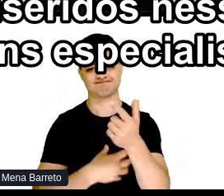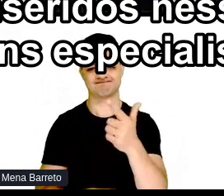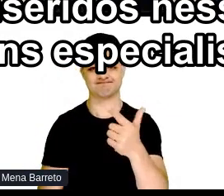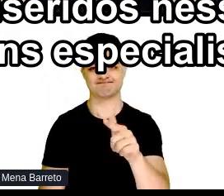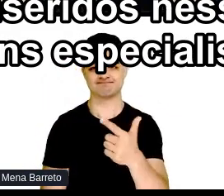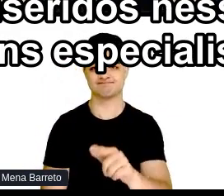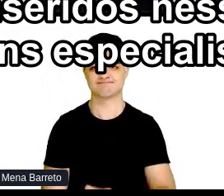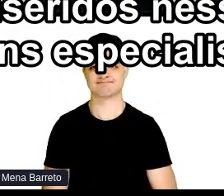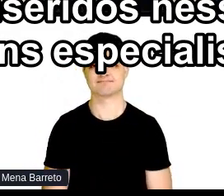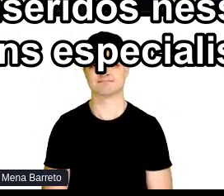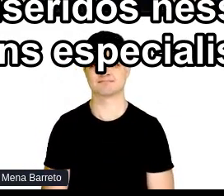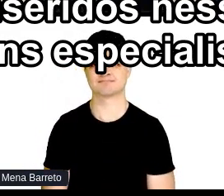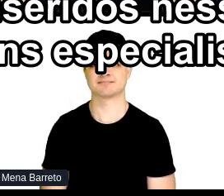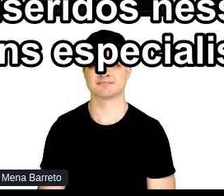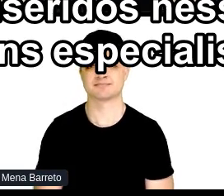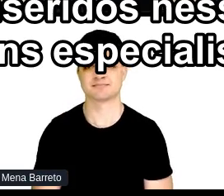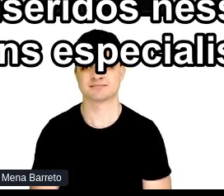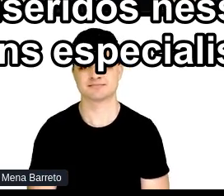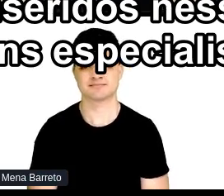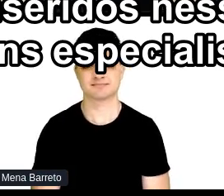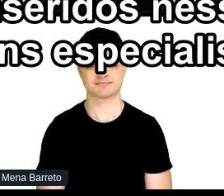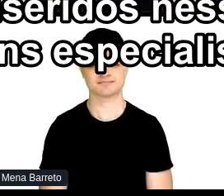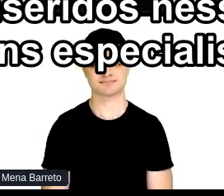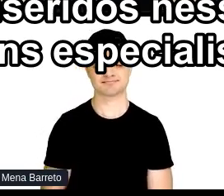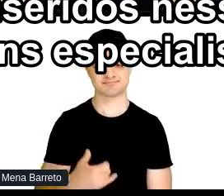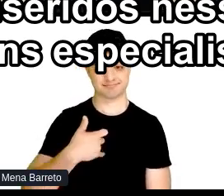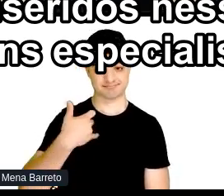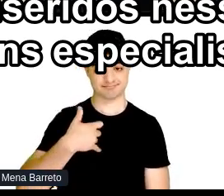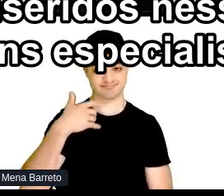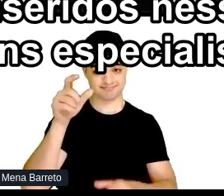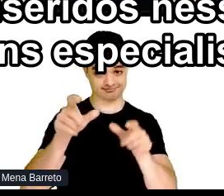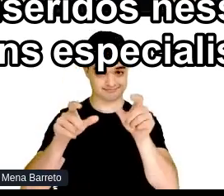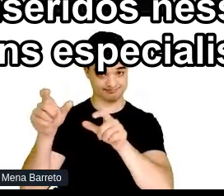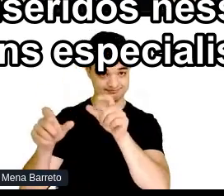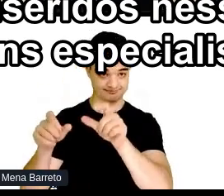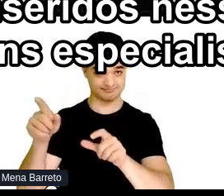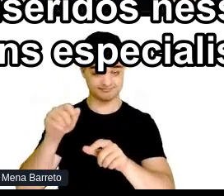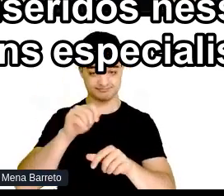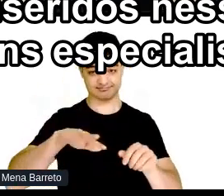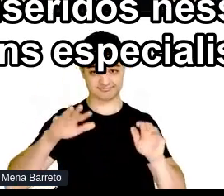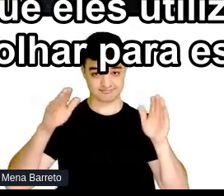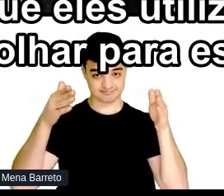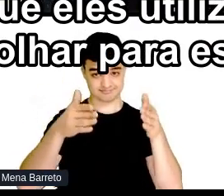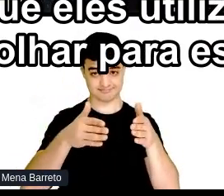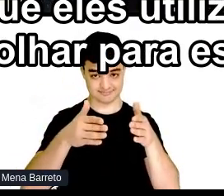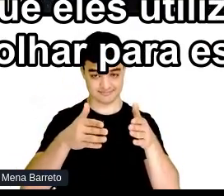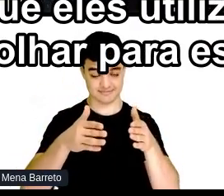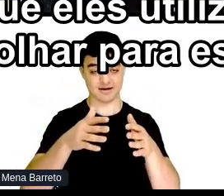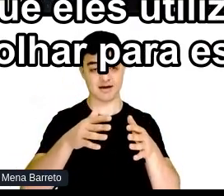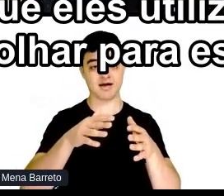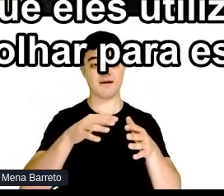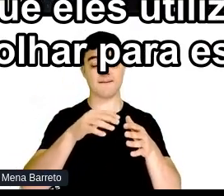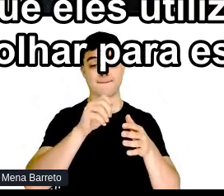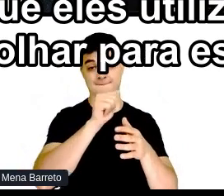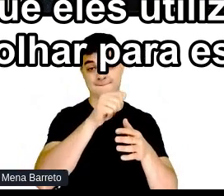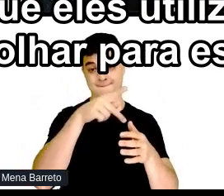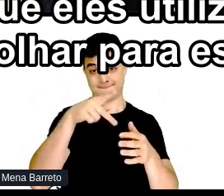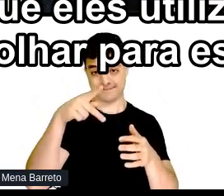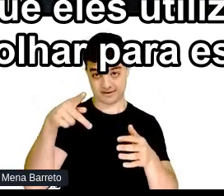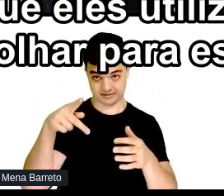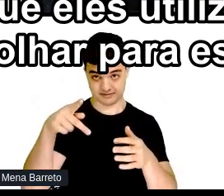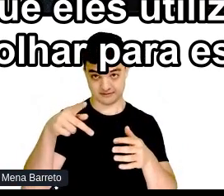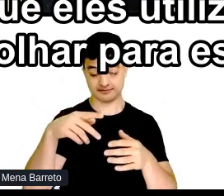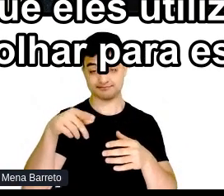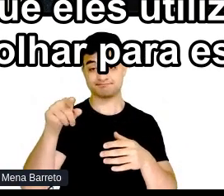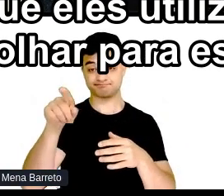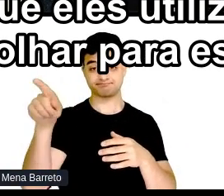ali com pessoas desconhecidas para jogar, então ela conhece pessoas novas, e ela disse também que já deixou muita panela queimar por conta de estar imersa